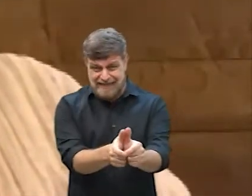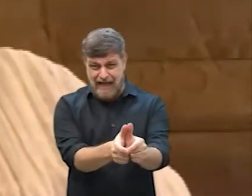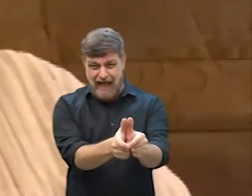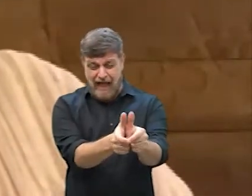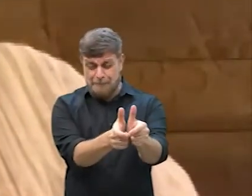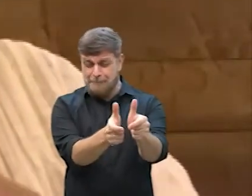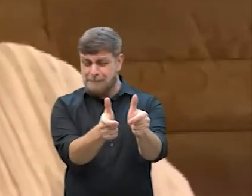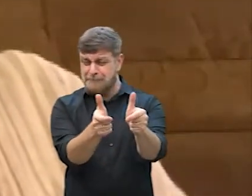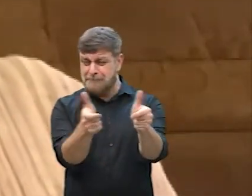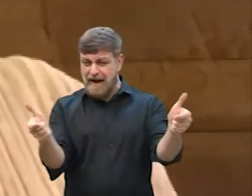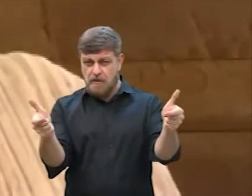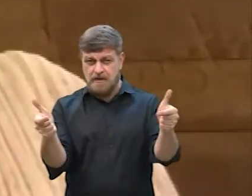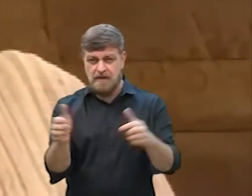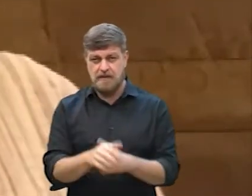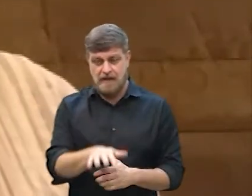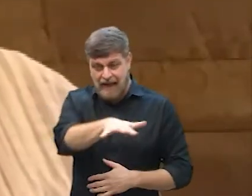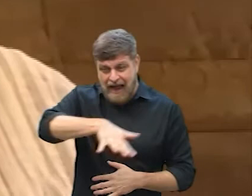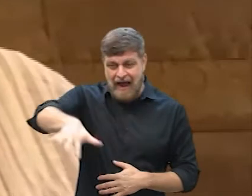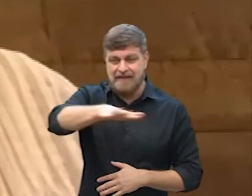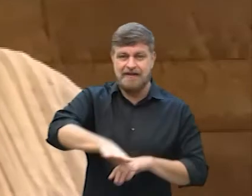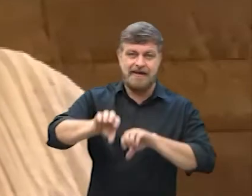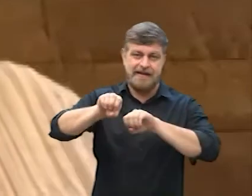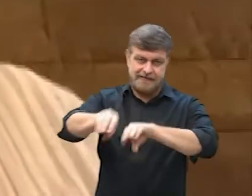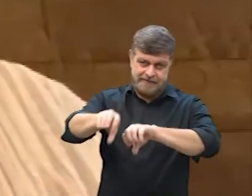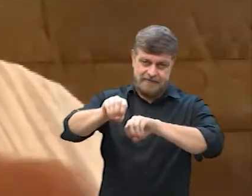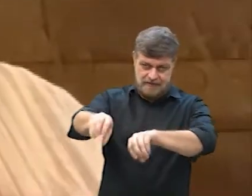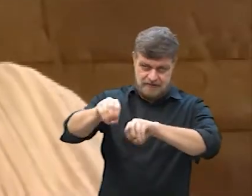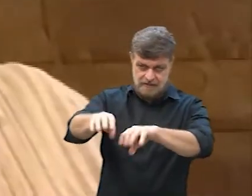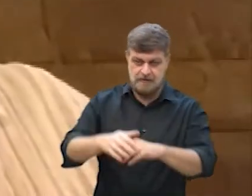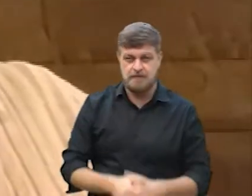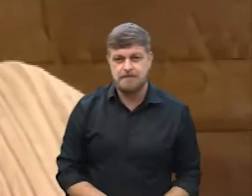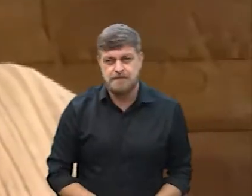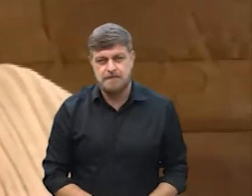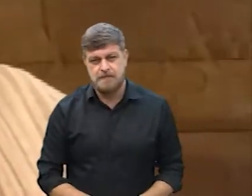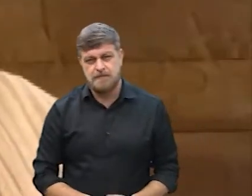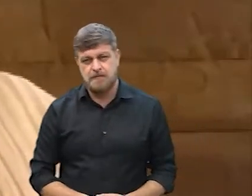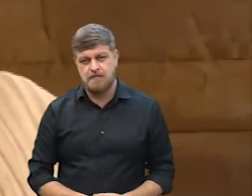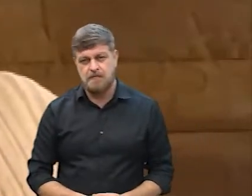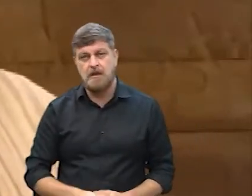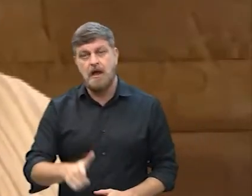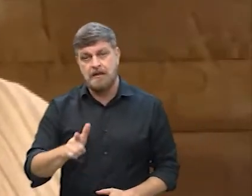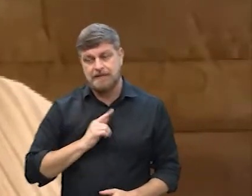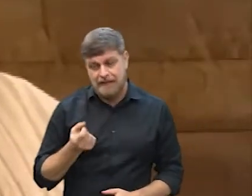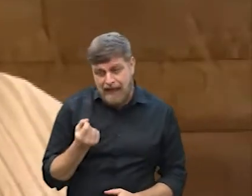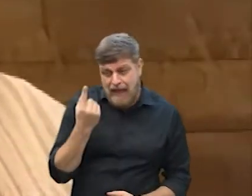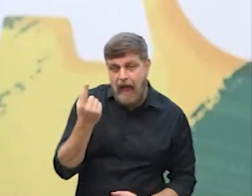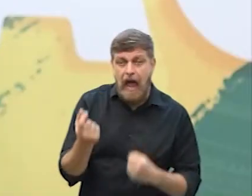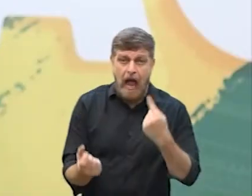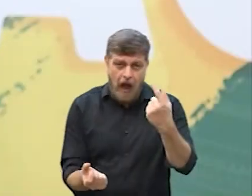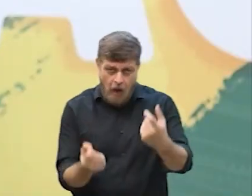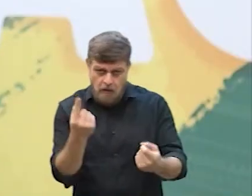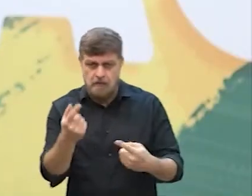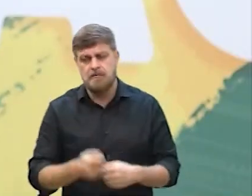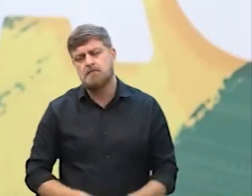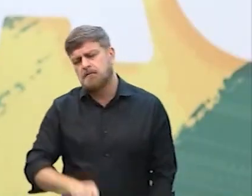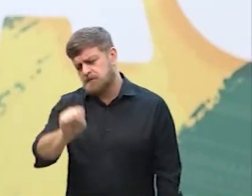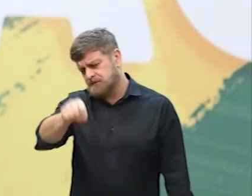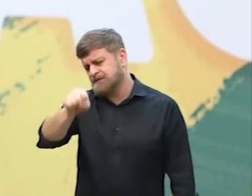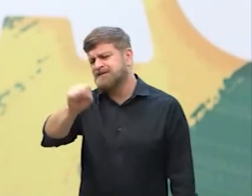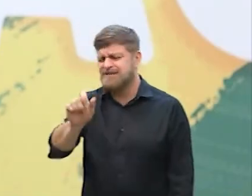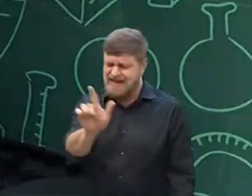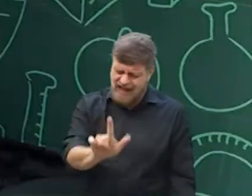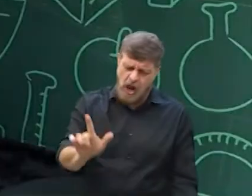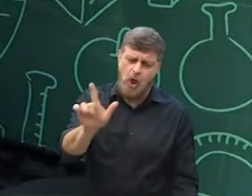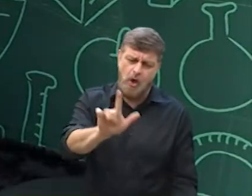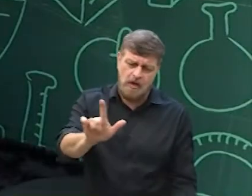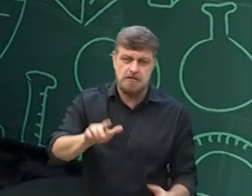do grande cenário da educação brasileira. Há exceções? Claro que há. Claro,